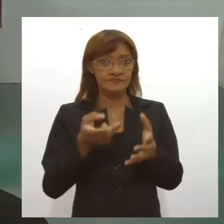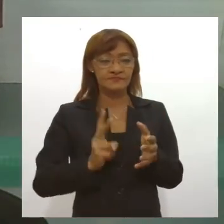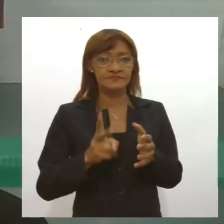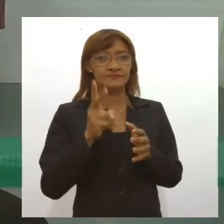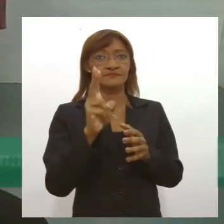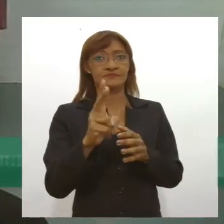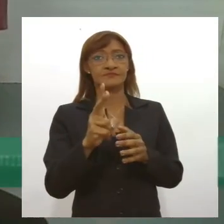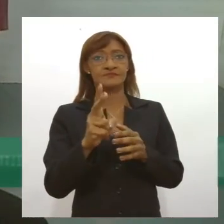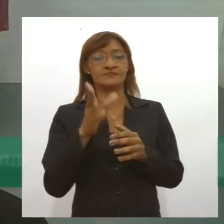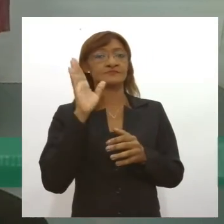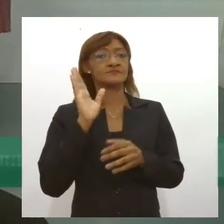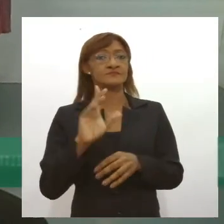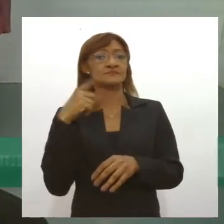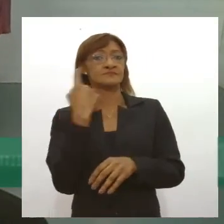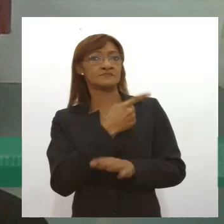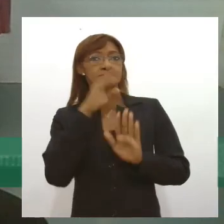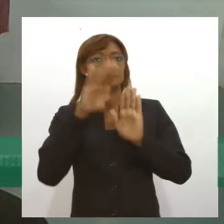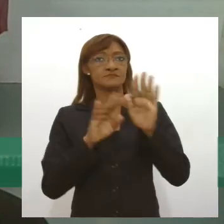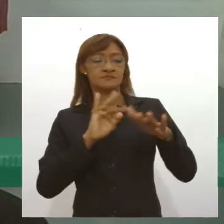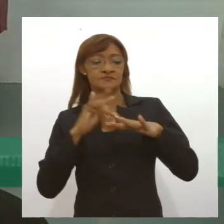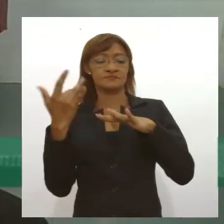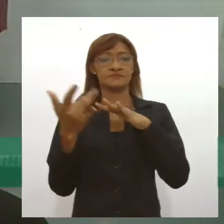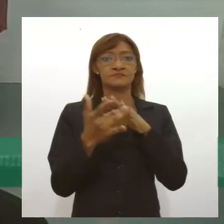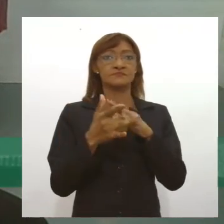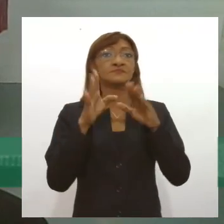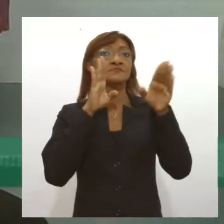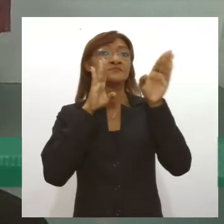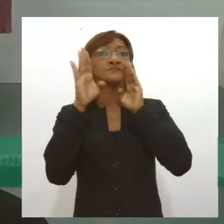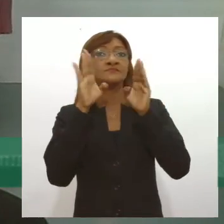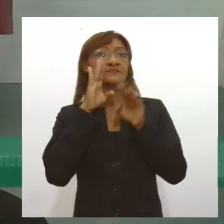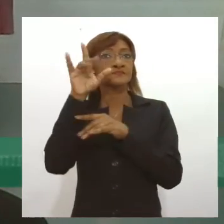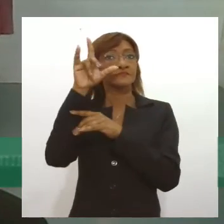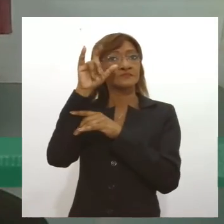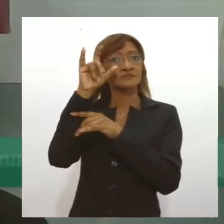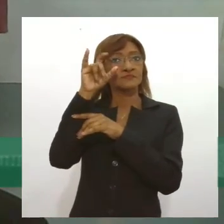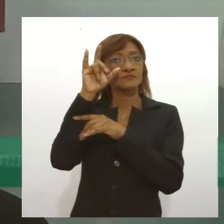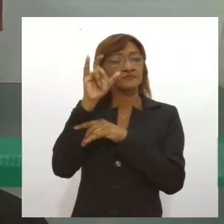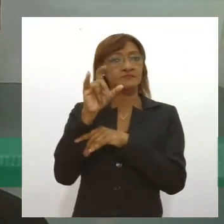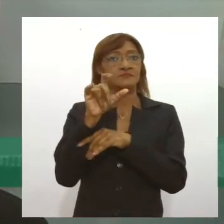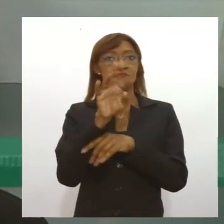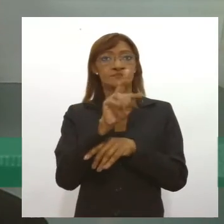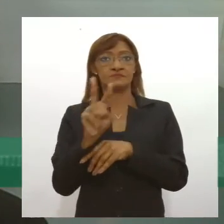nossa programação pelas redes sociais, no Facebook e no Instagram,